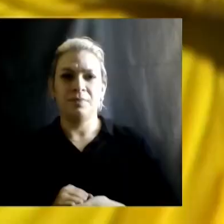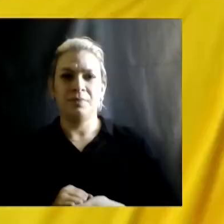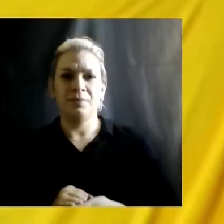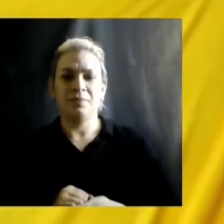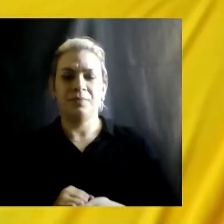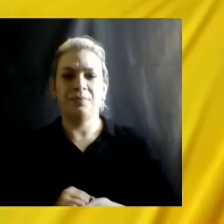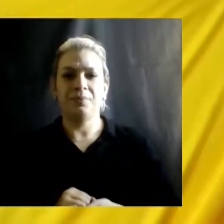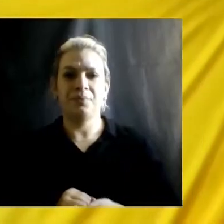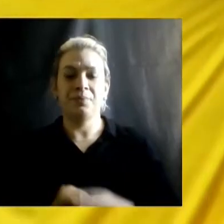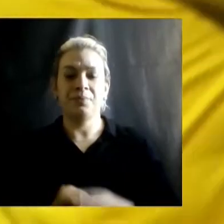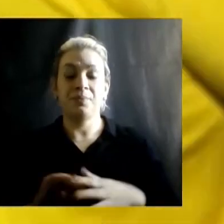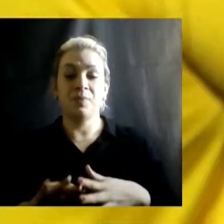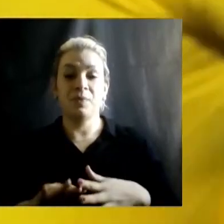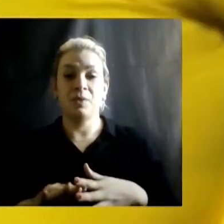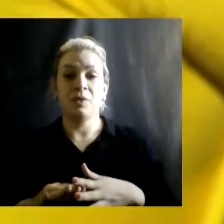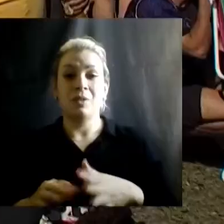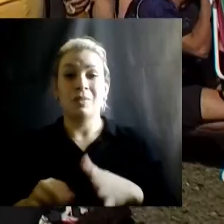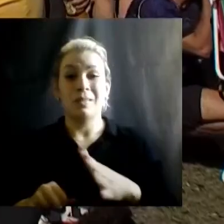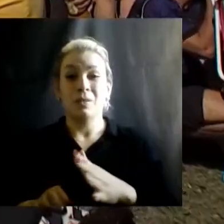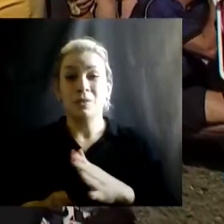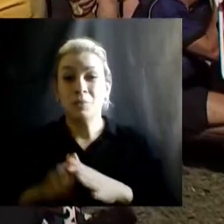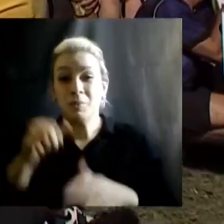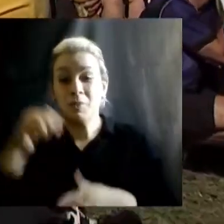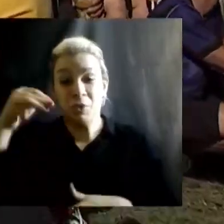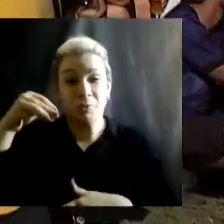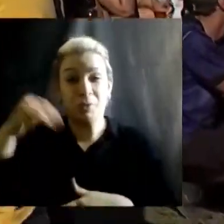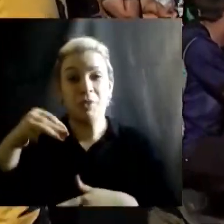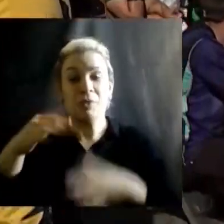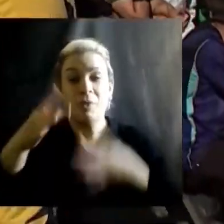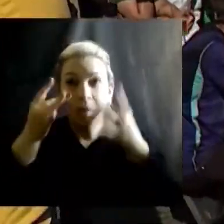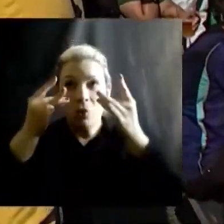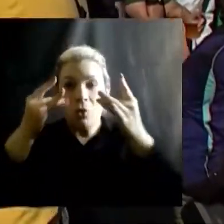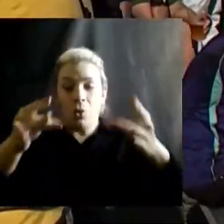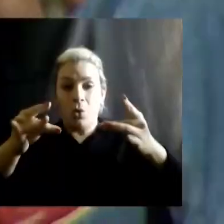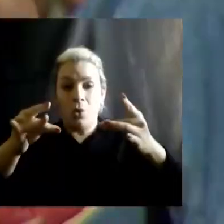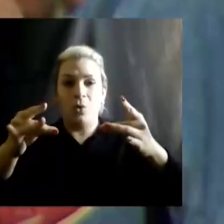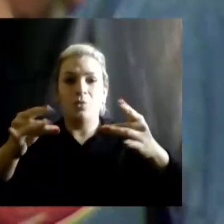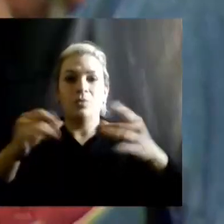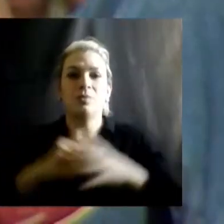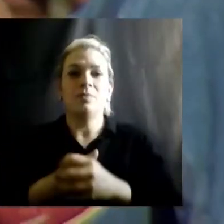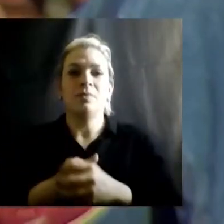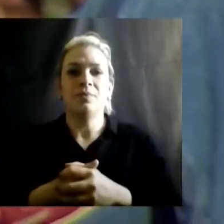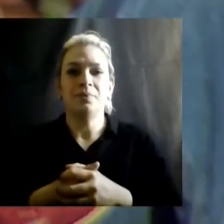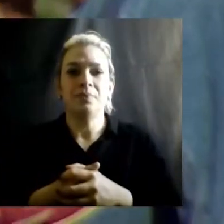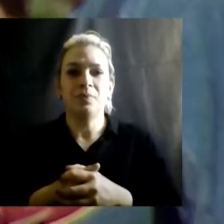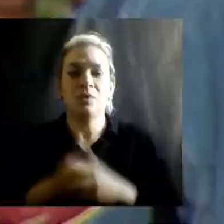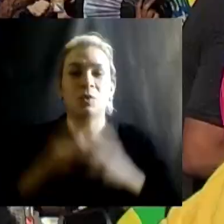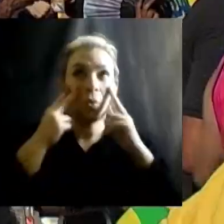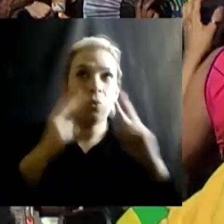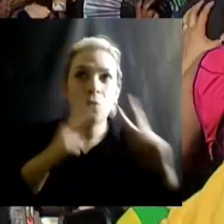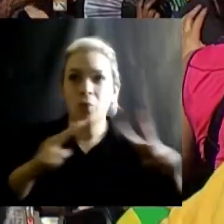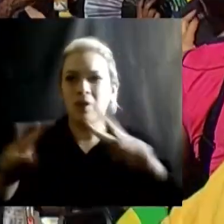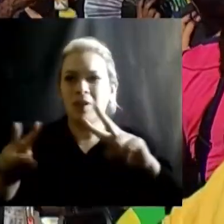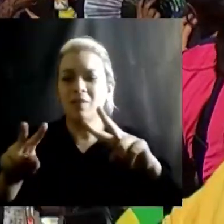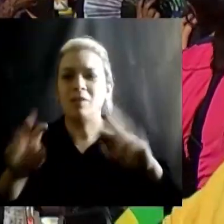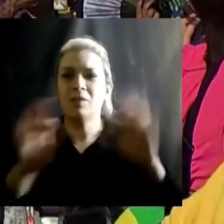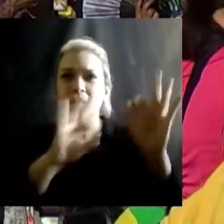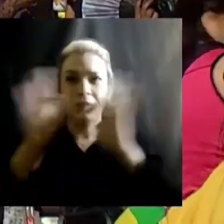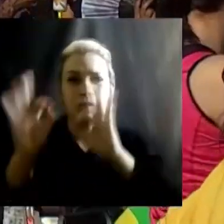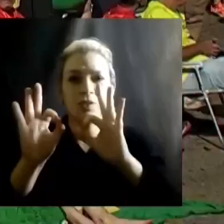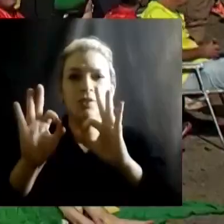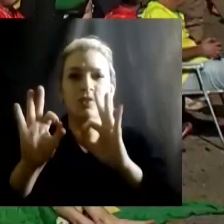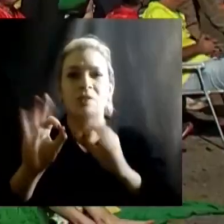minutos, a atenção foi a protagonista. Olhares atentos a cada jogada. O otimismo deu lugar ao nervosismo